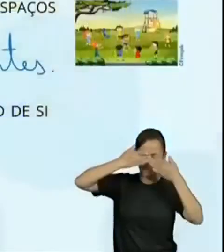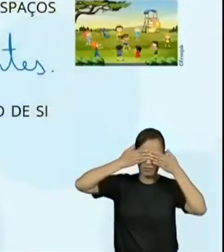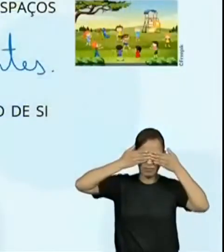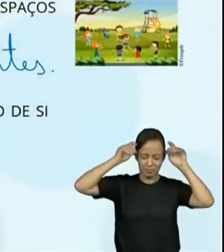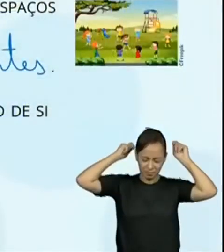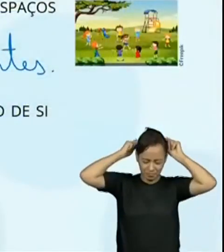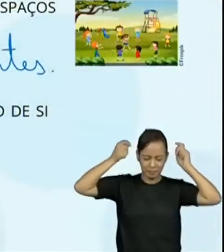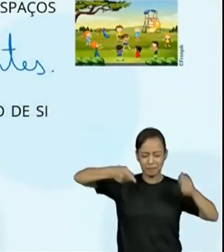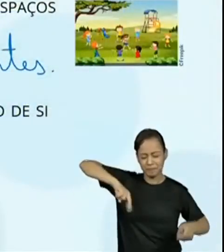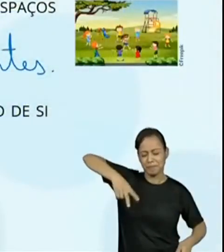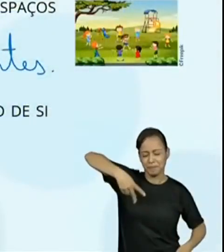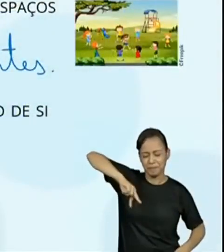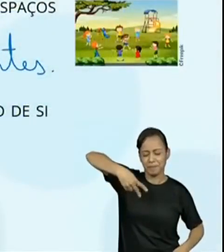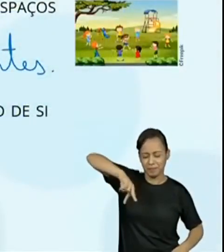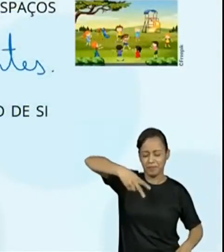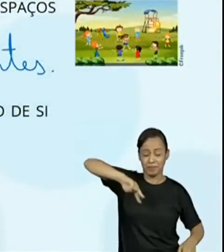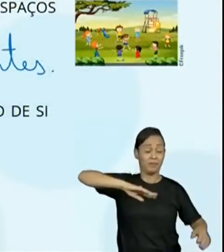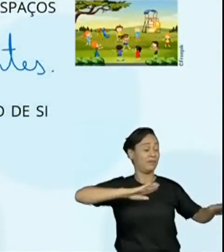girar